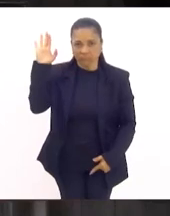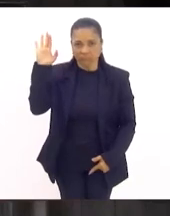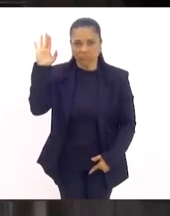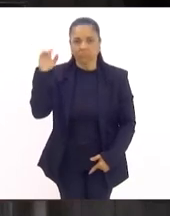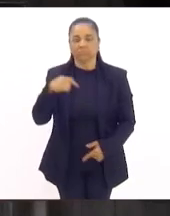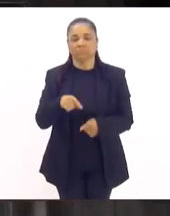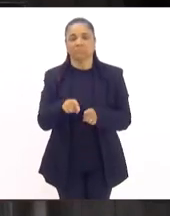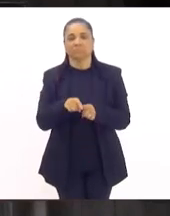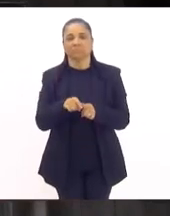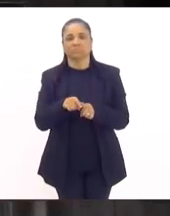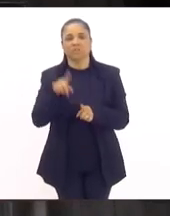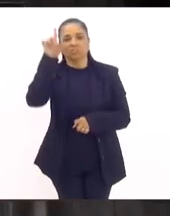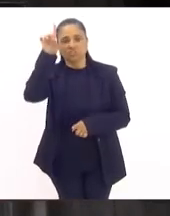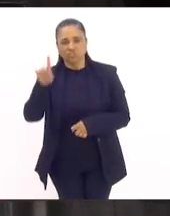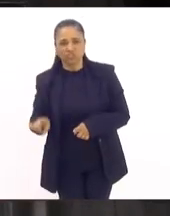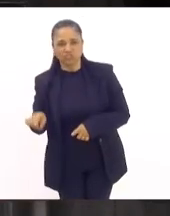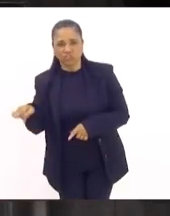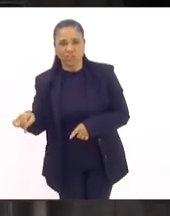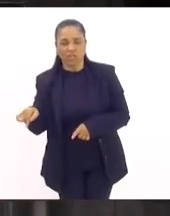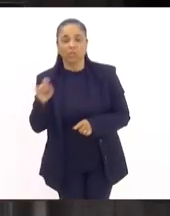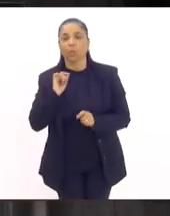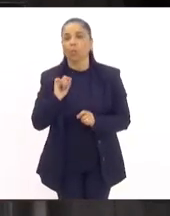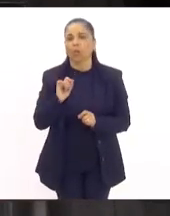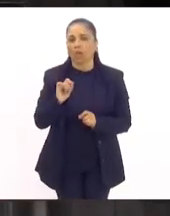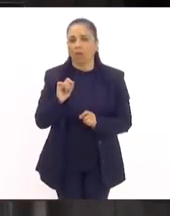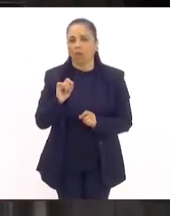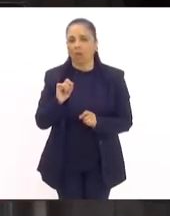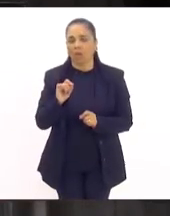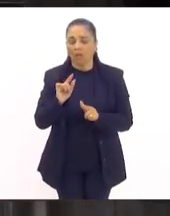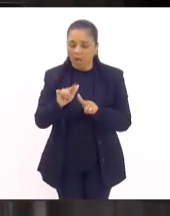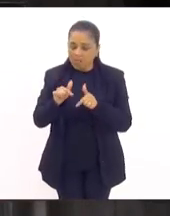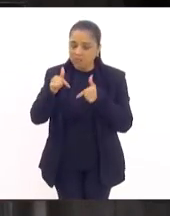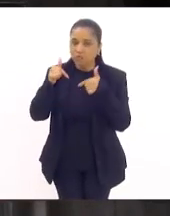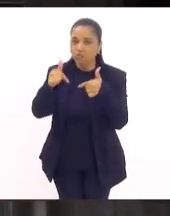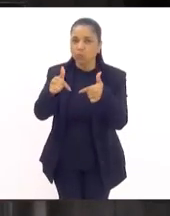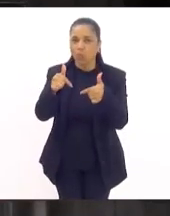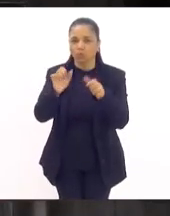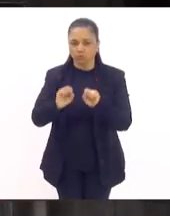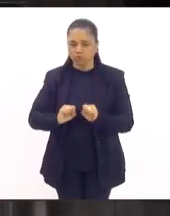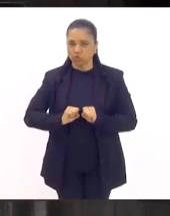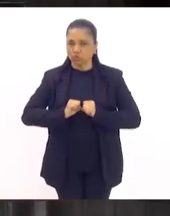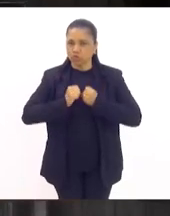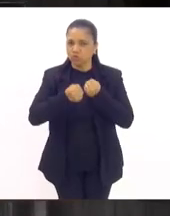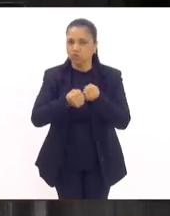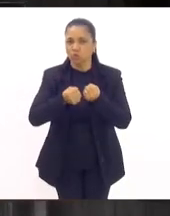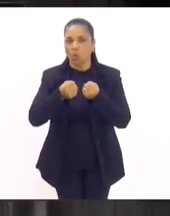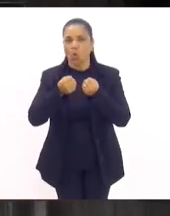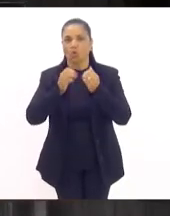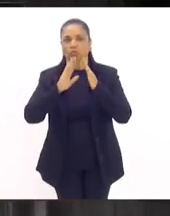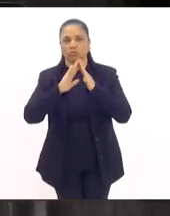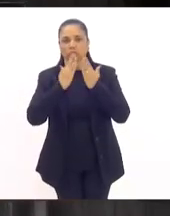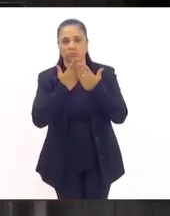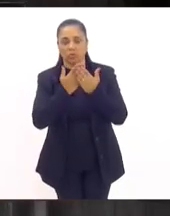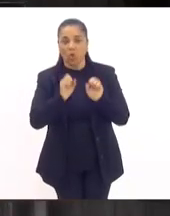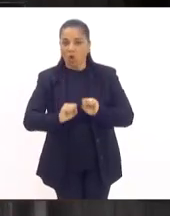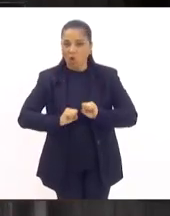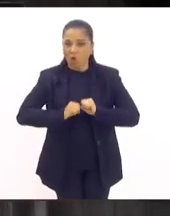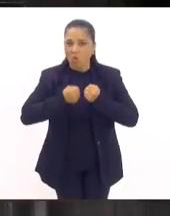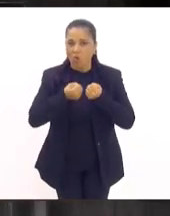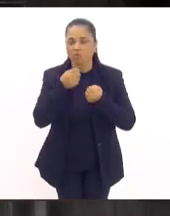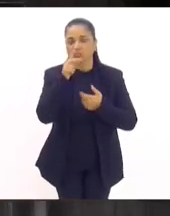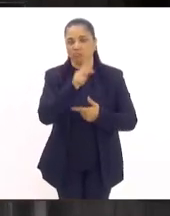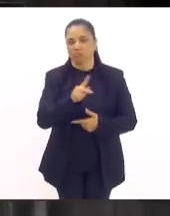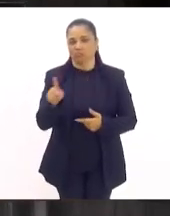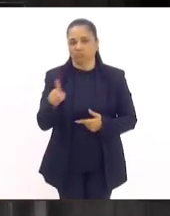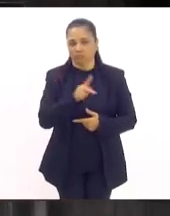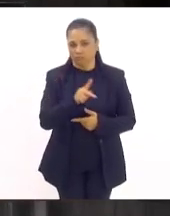extrema-direita, eram o pano de fundo daquelas ações de ódio à escola, de ódio aos professores, que